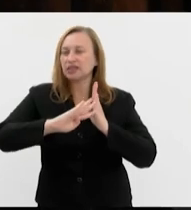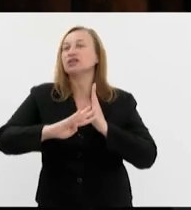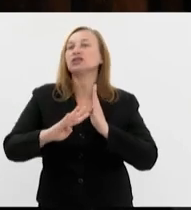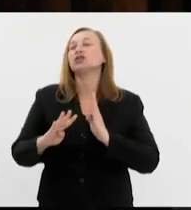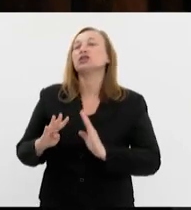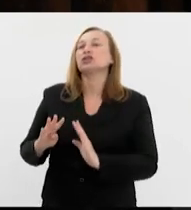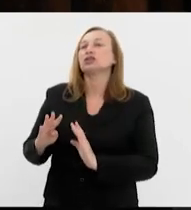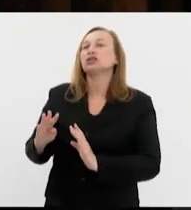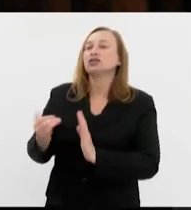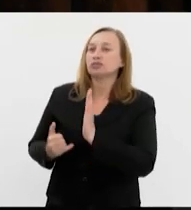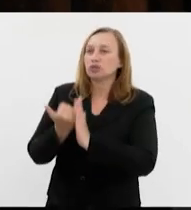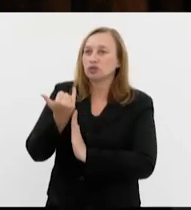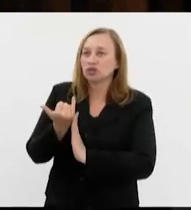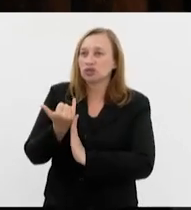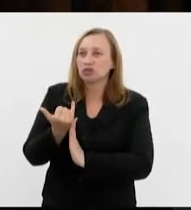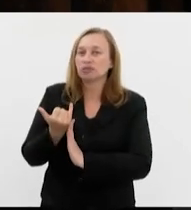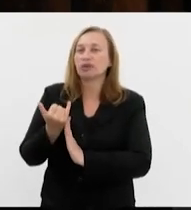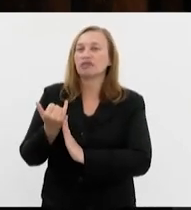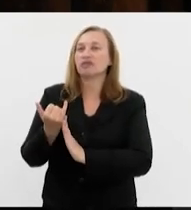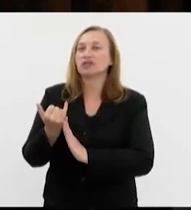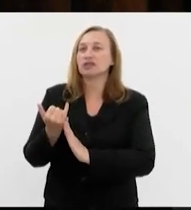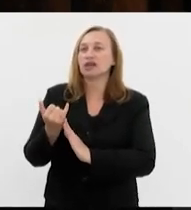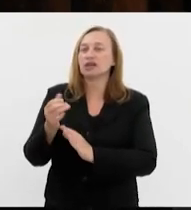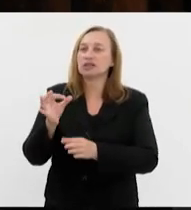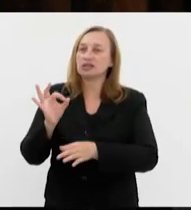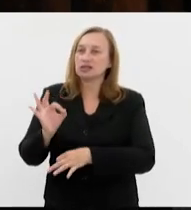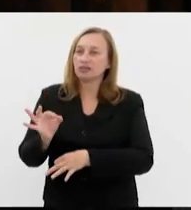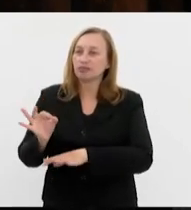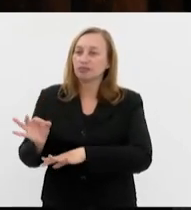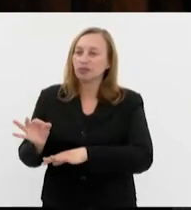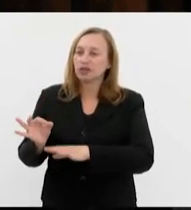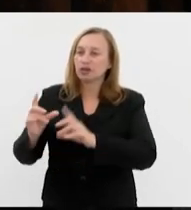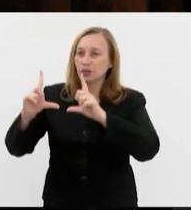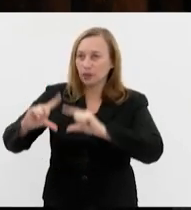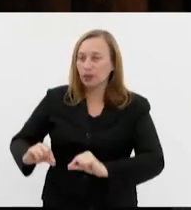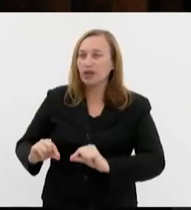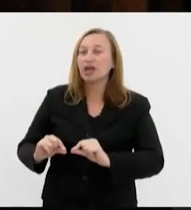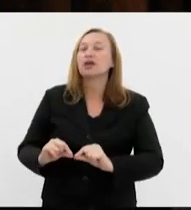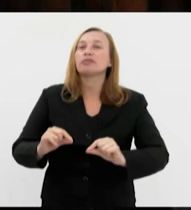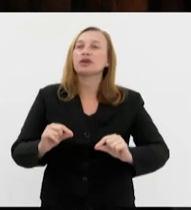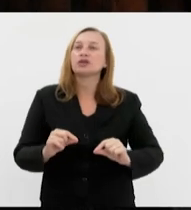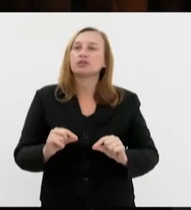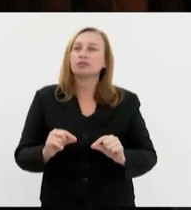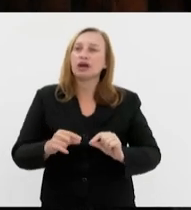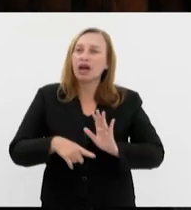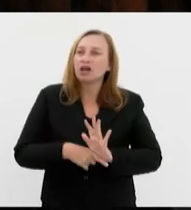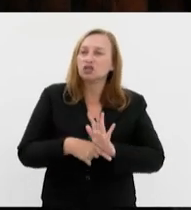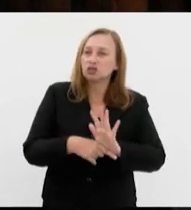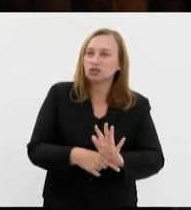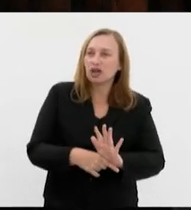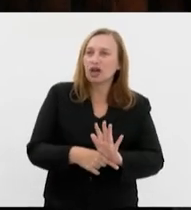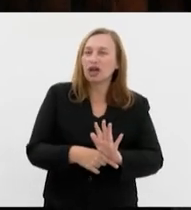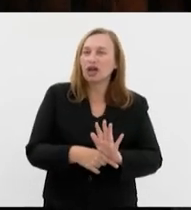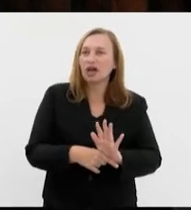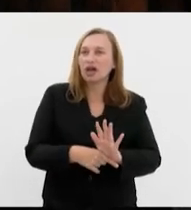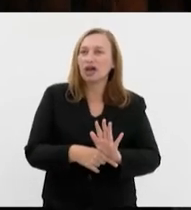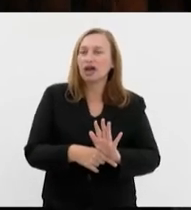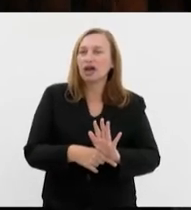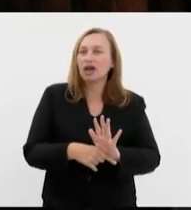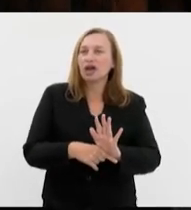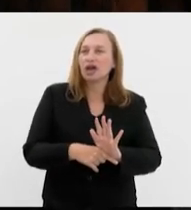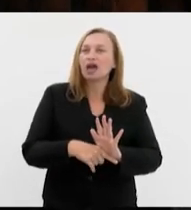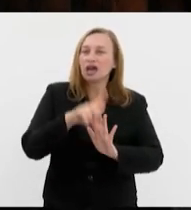fazer essa distinção de forma progressiva e menos ainda para compensar a necessária redução